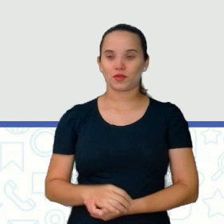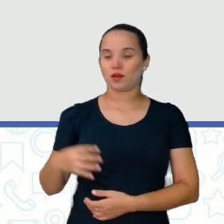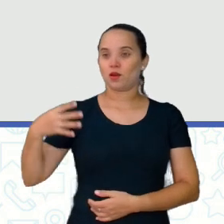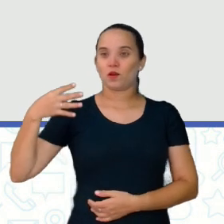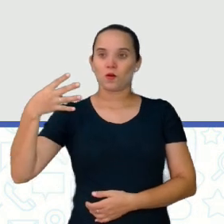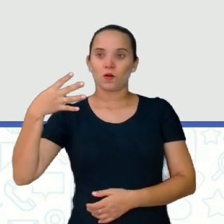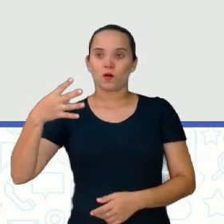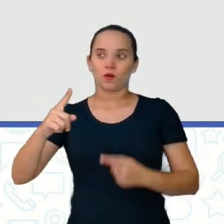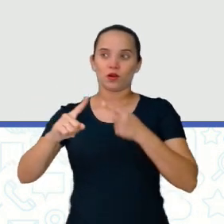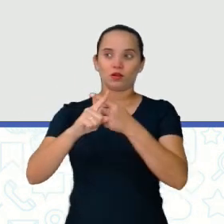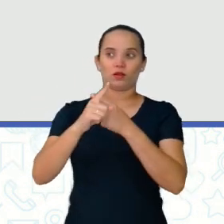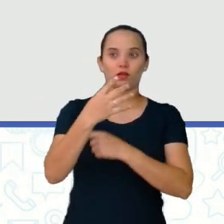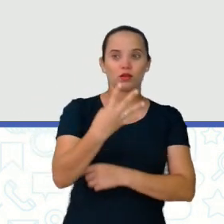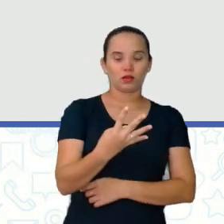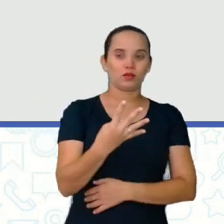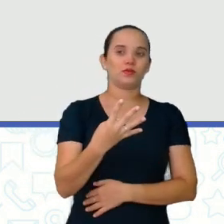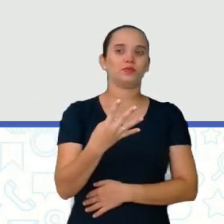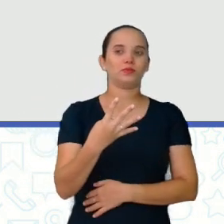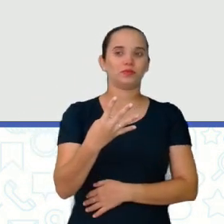4.